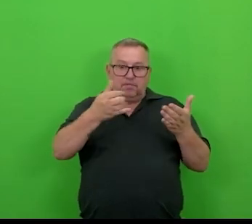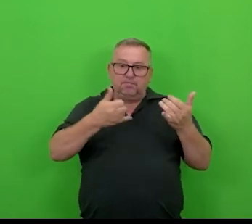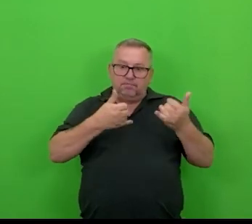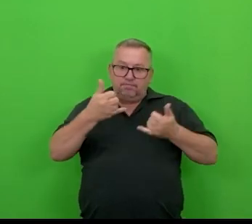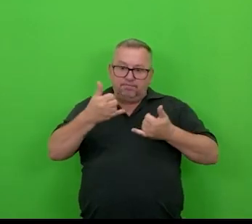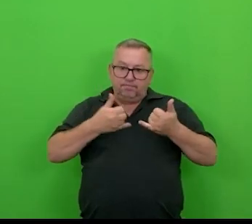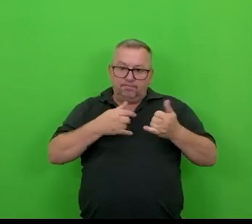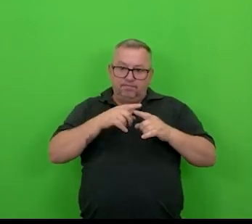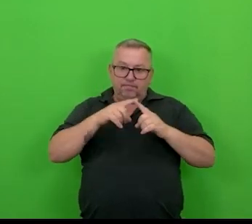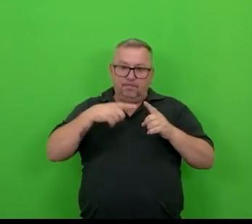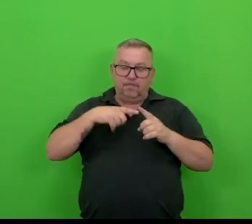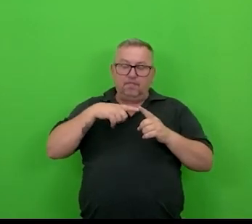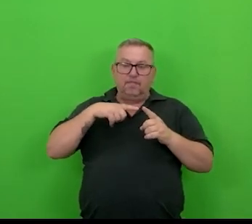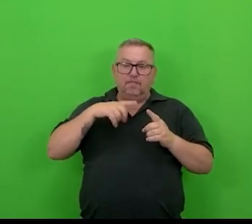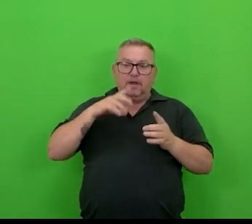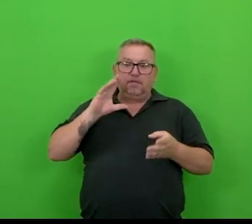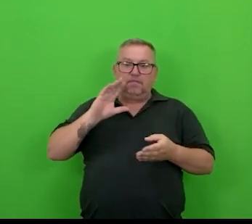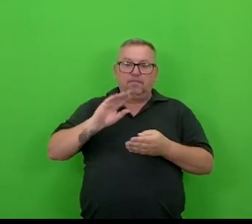mais generalizada.